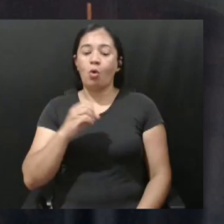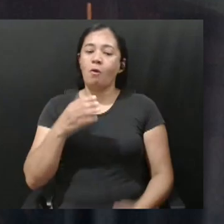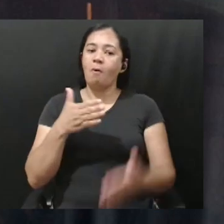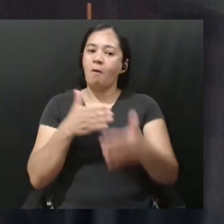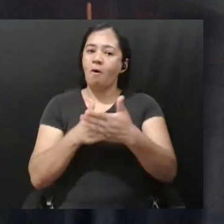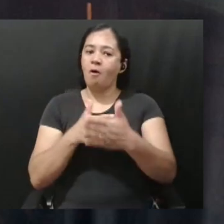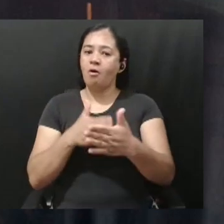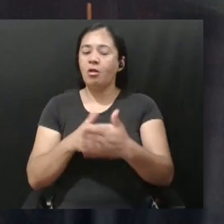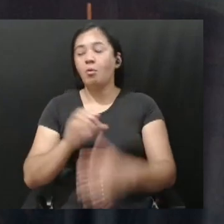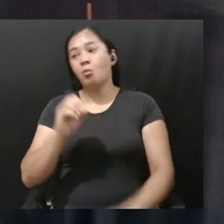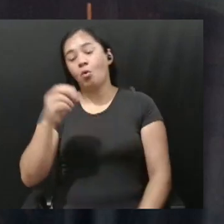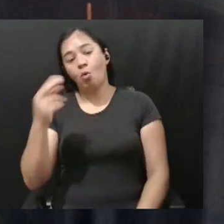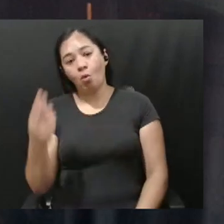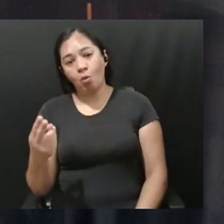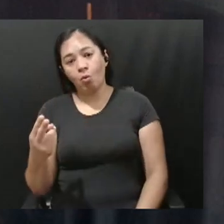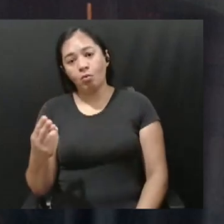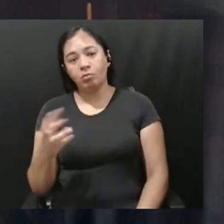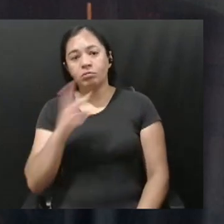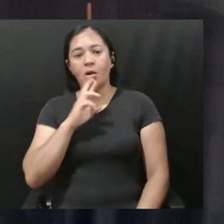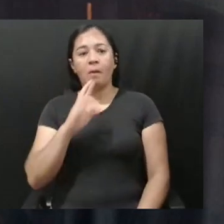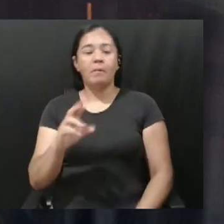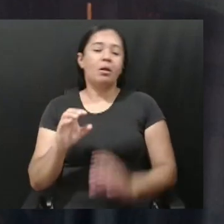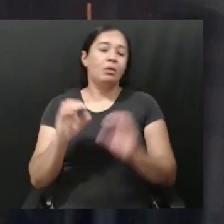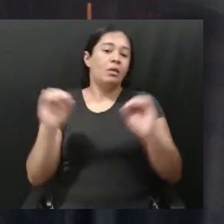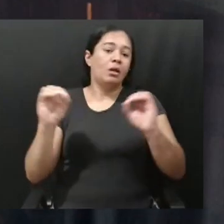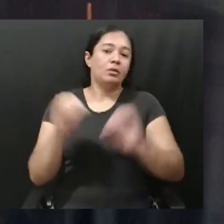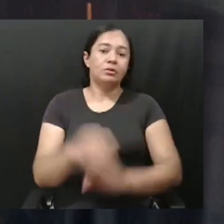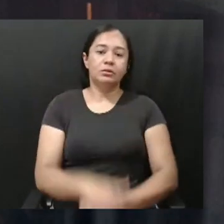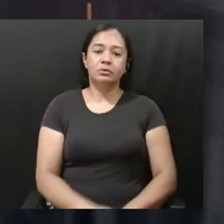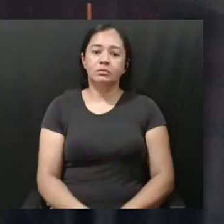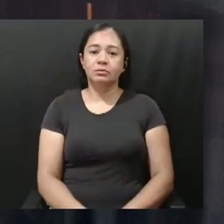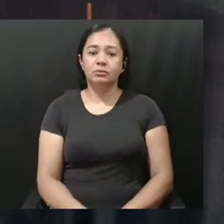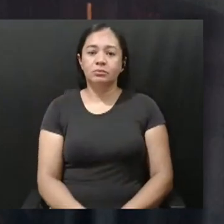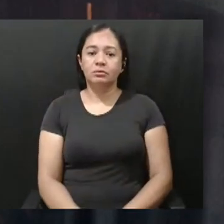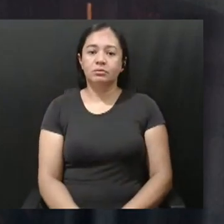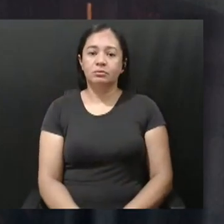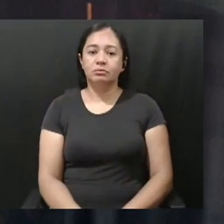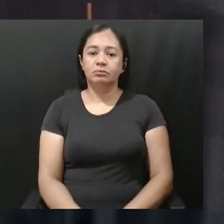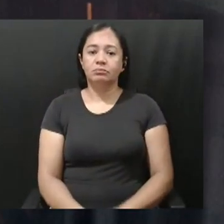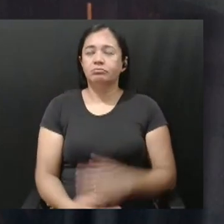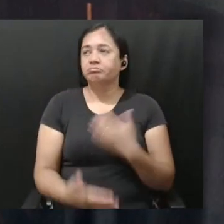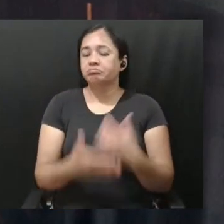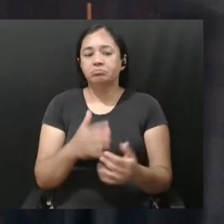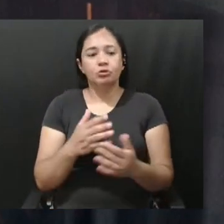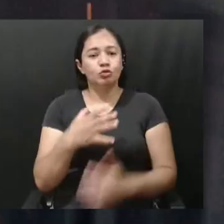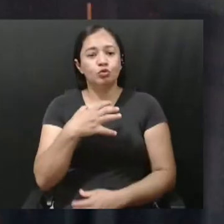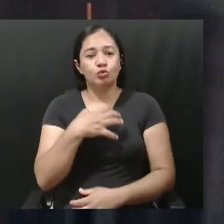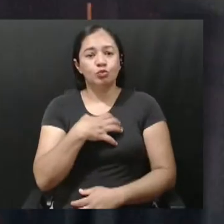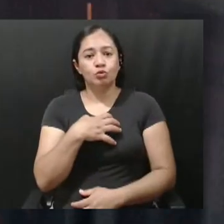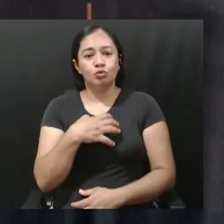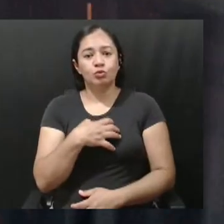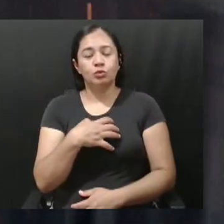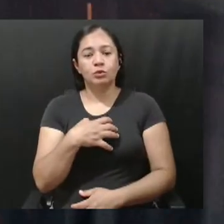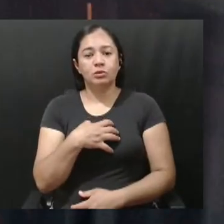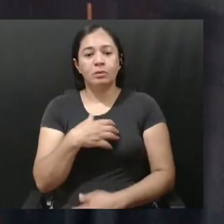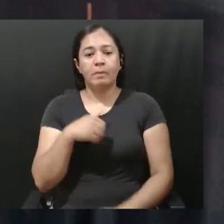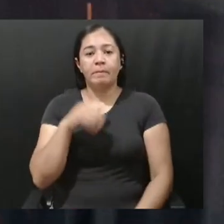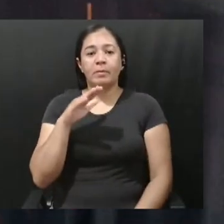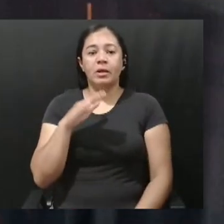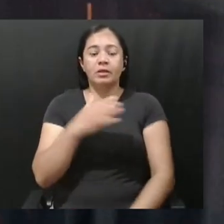não responder, né, não responder também pode ser um limite, né, ou responder Uhum. de uma maneira, mais gentil, mais,